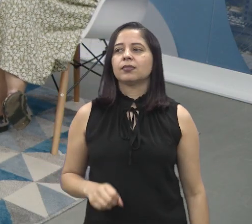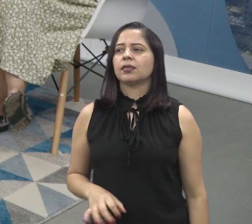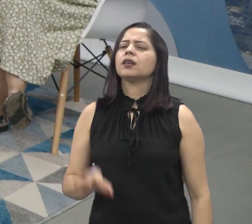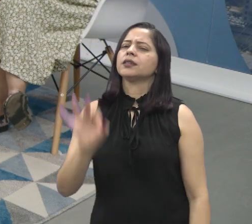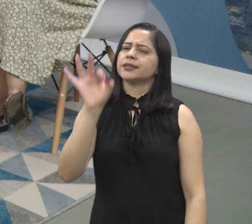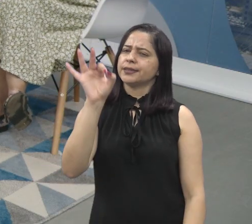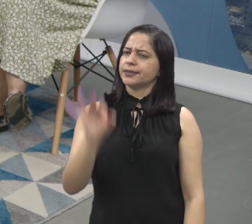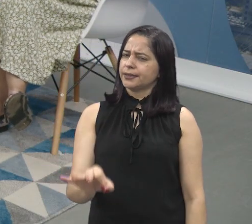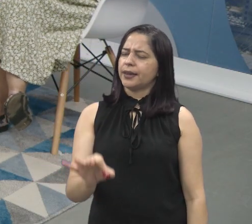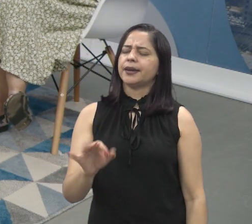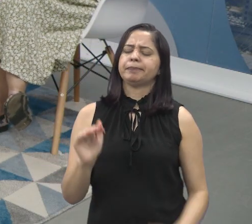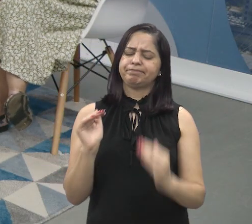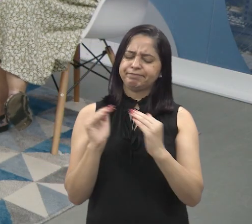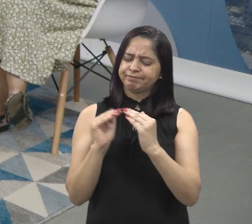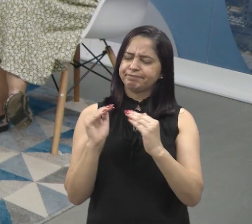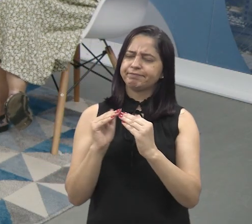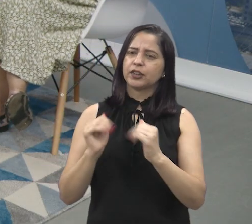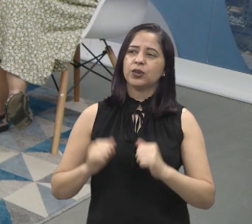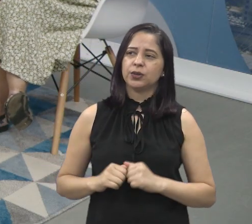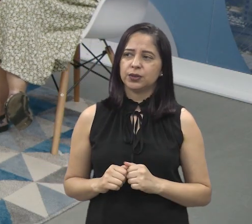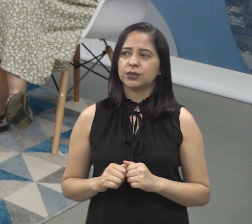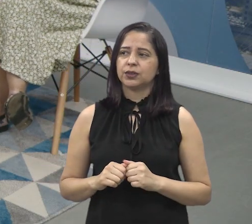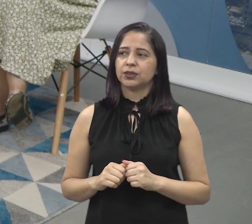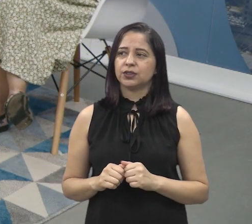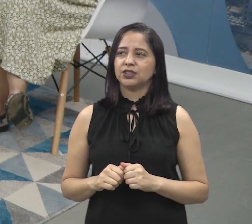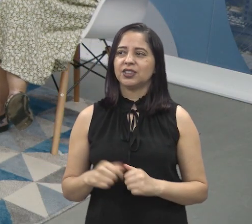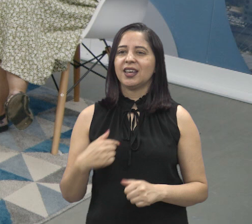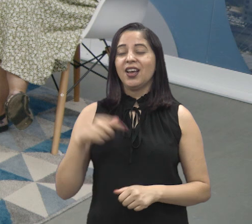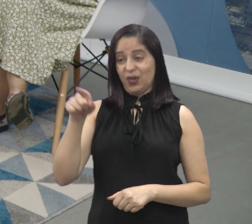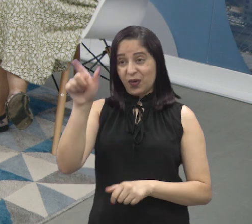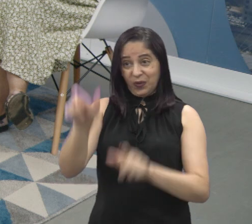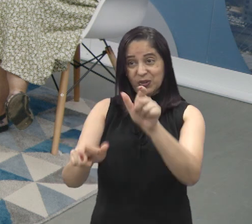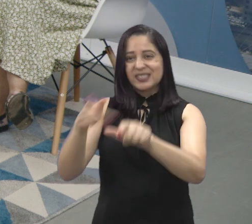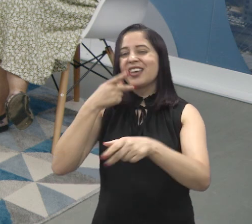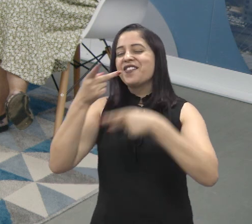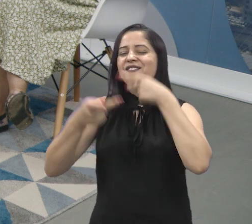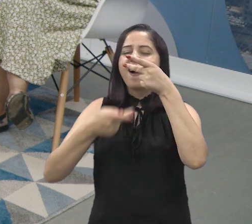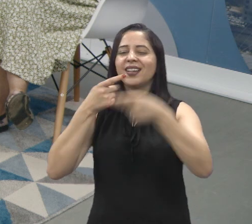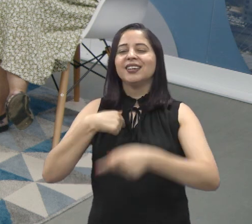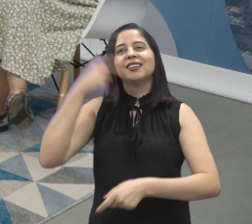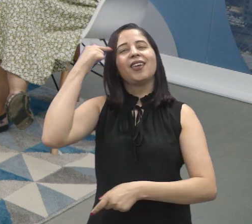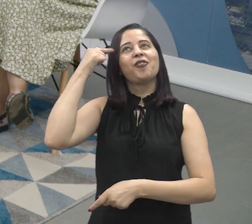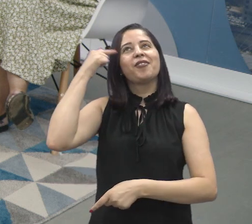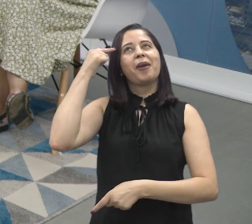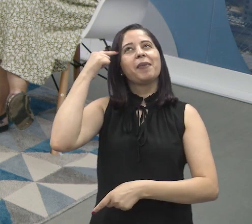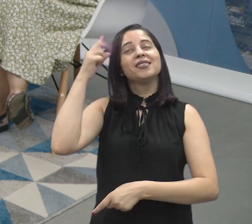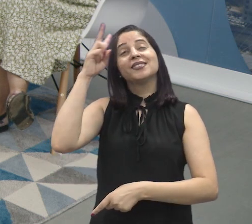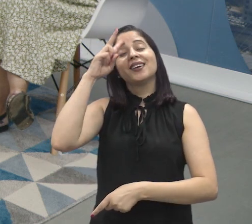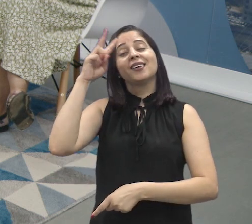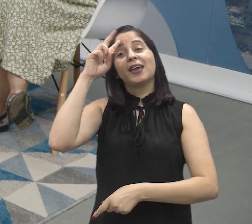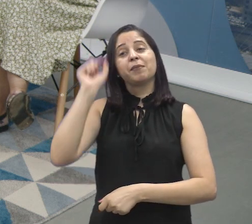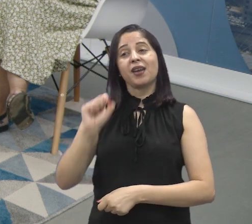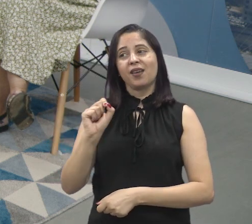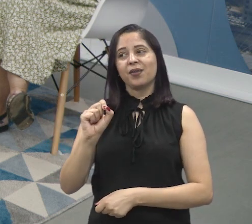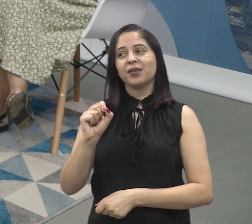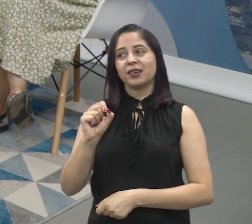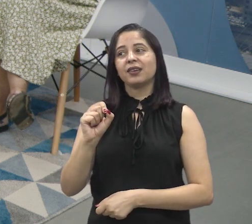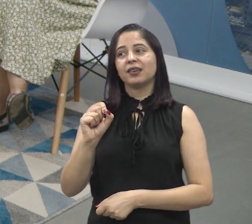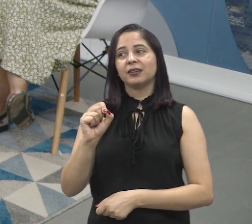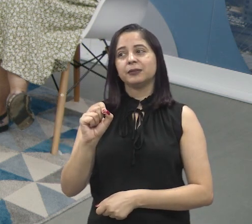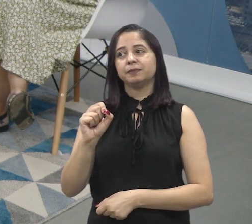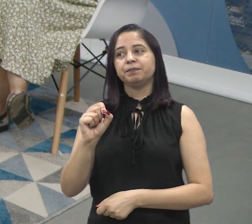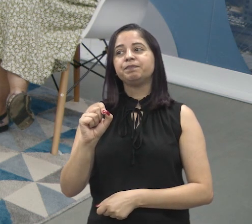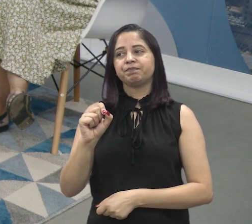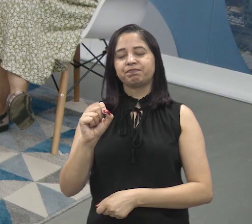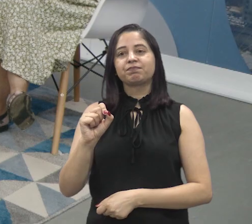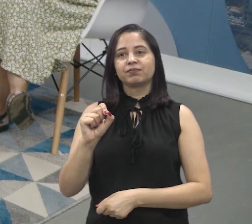com certeza. Você me fez lembrar agora, essa fala da Jaqueline também, de alguns relatos que nós recebemos no